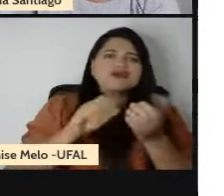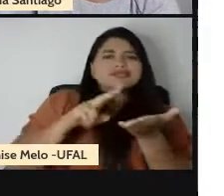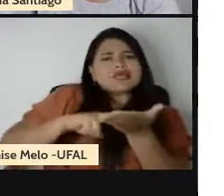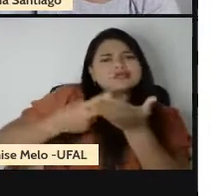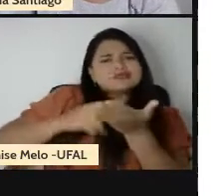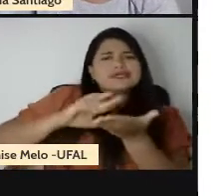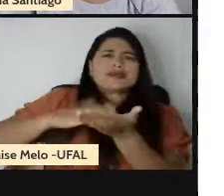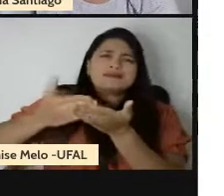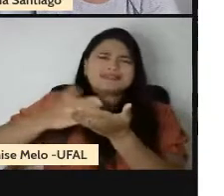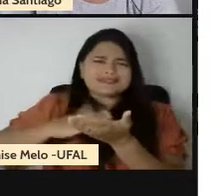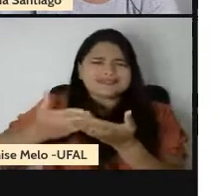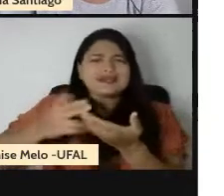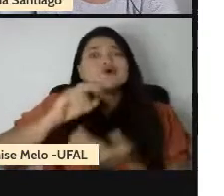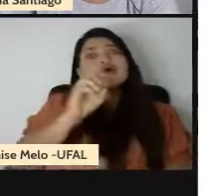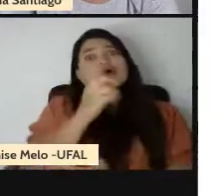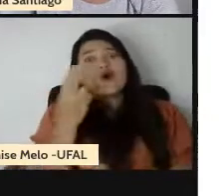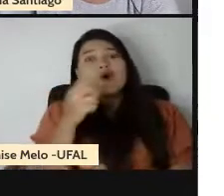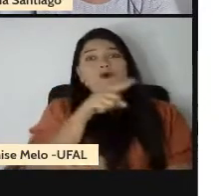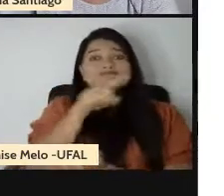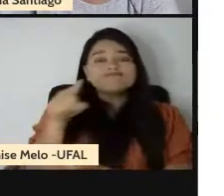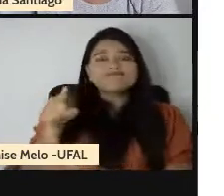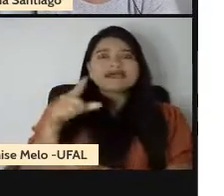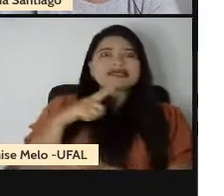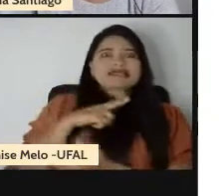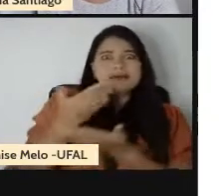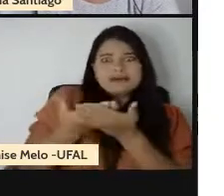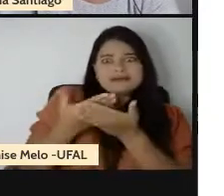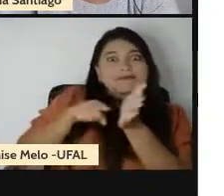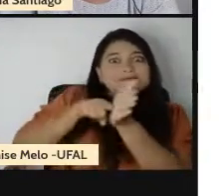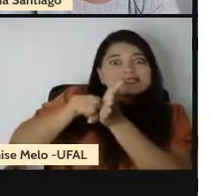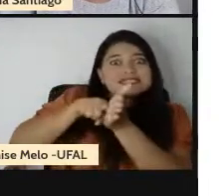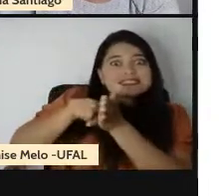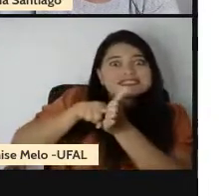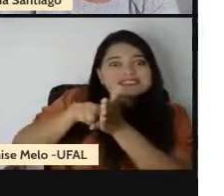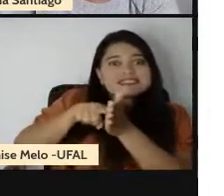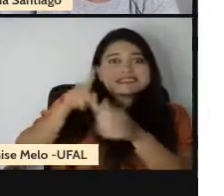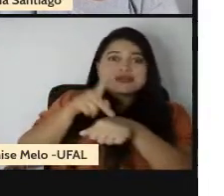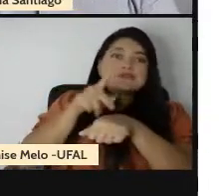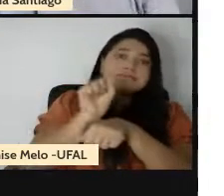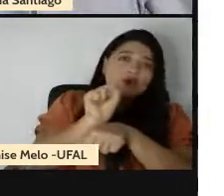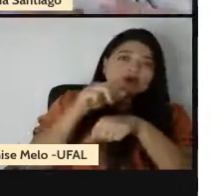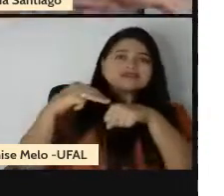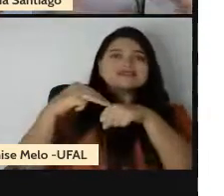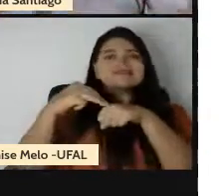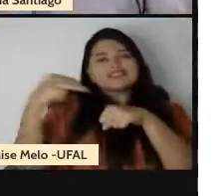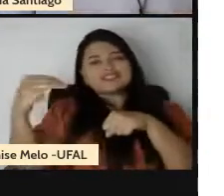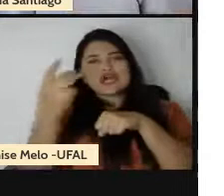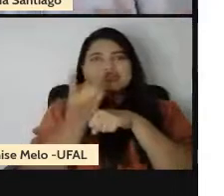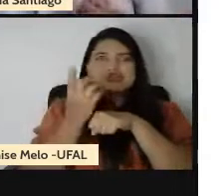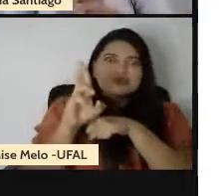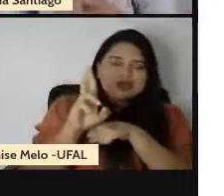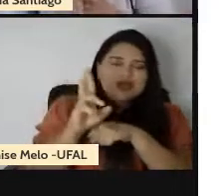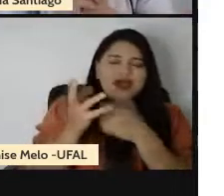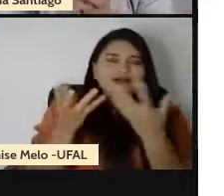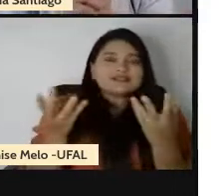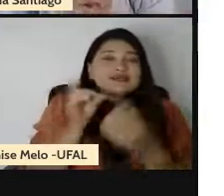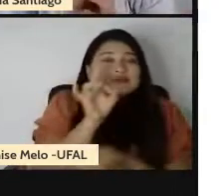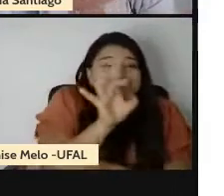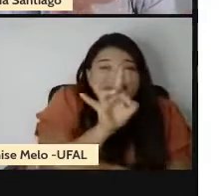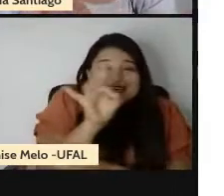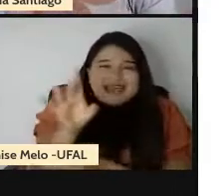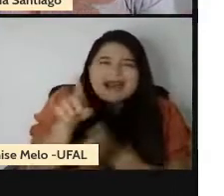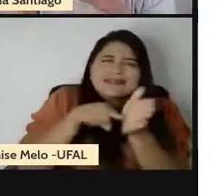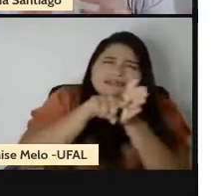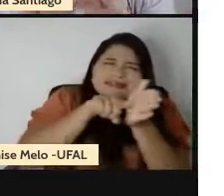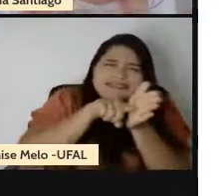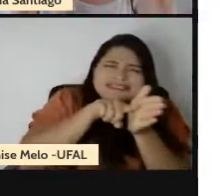interpretação, ou as pessoas que estão pesquisando nos programas de pós-graduação, cada estudo que a gente pode considerar que